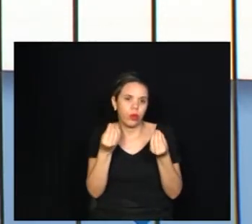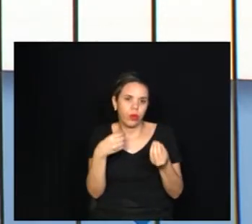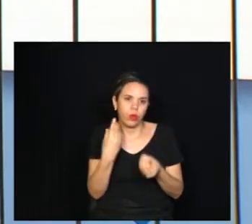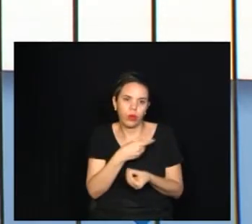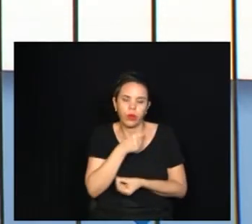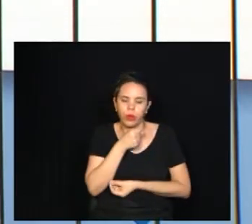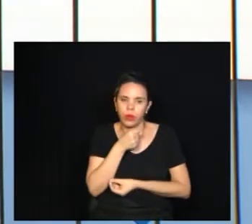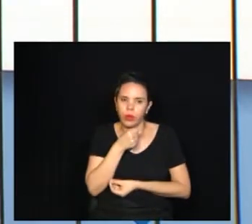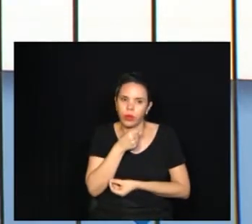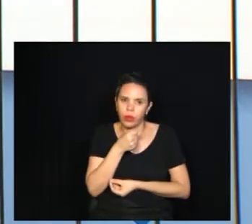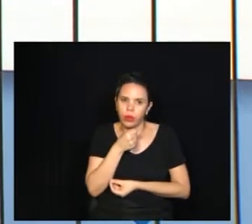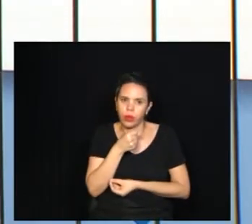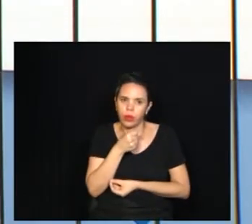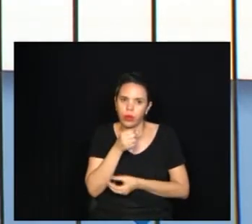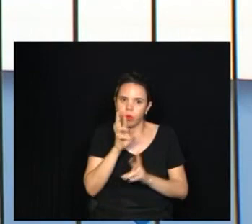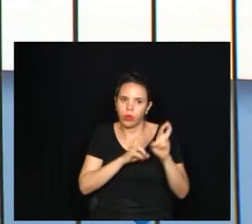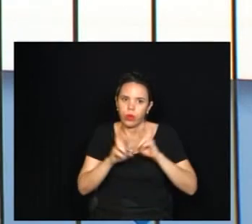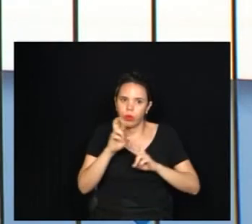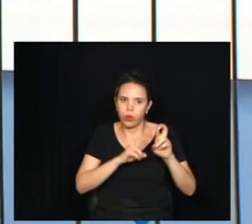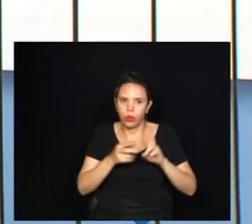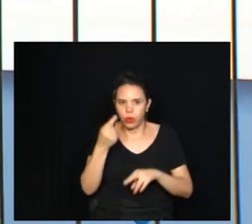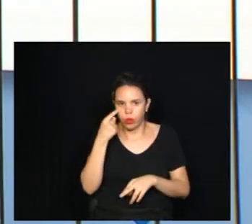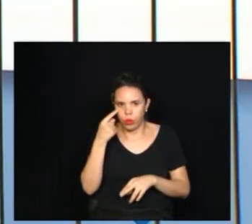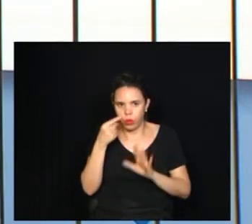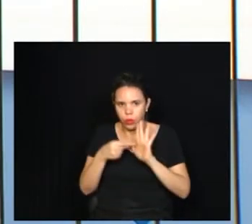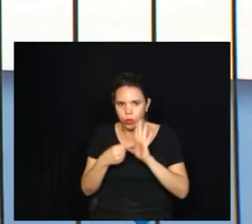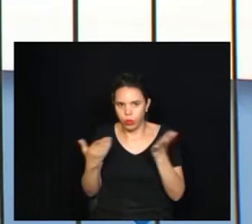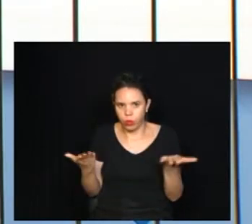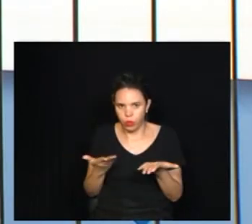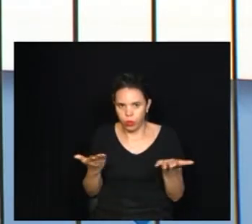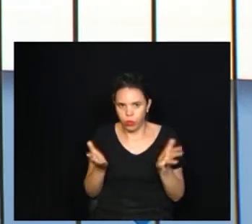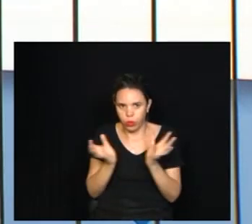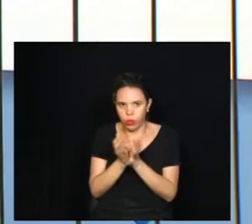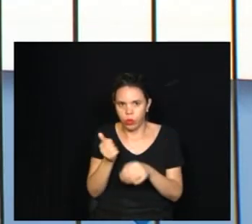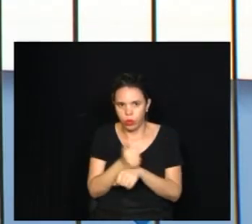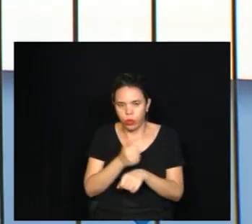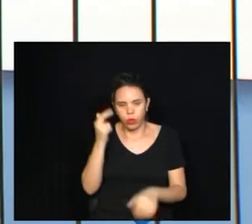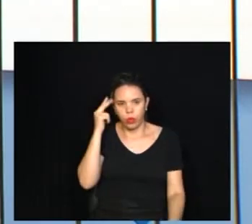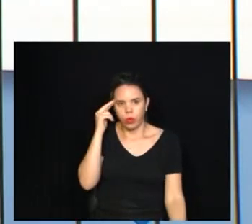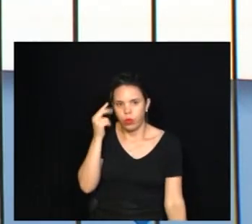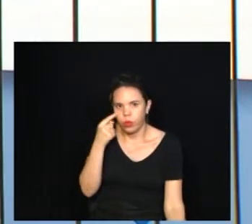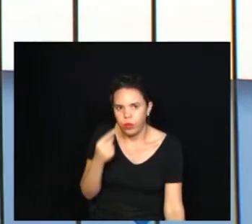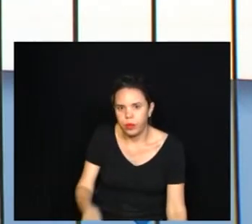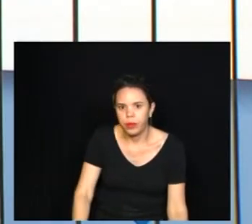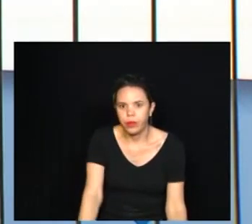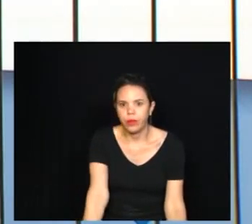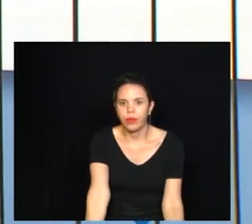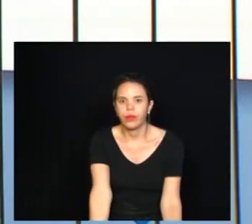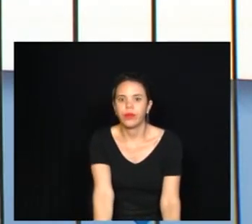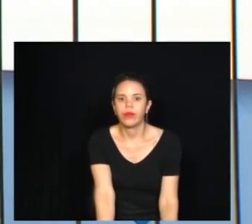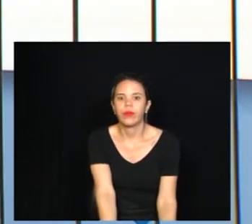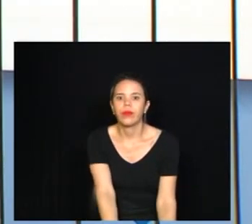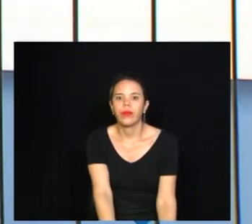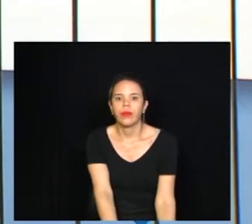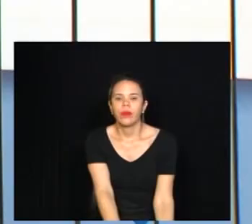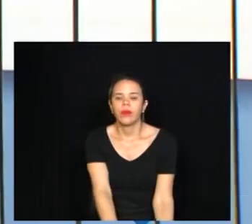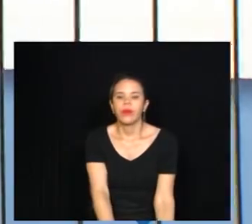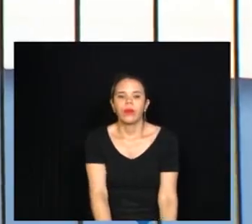nossa reportagem foi conferir tudo e mostra agora a nossa equipe com o André Aranha.